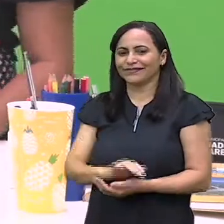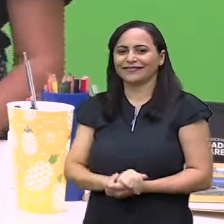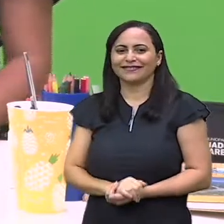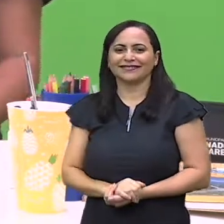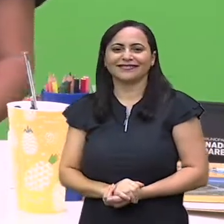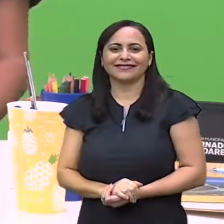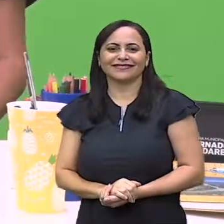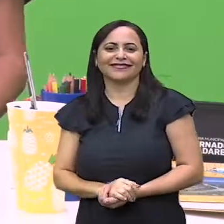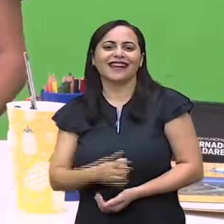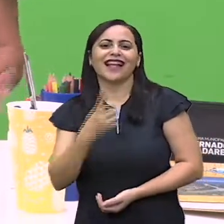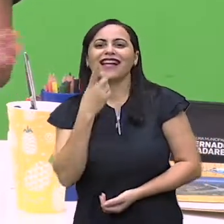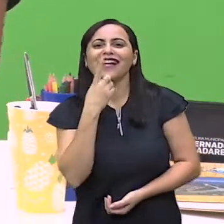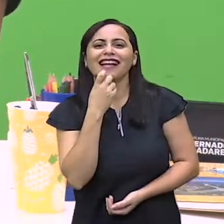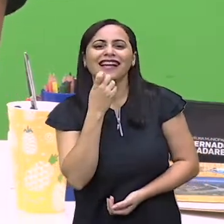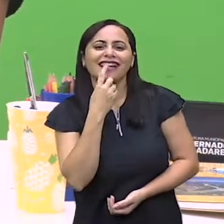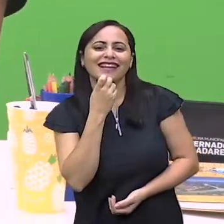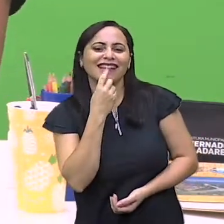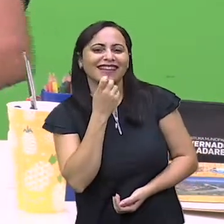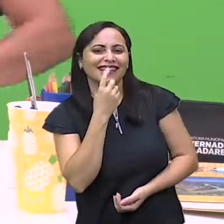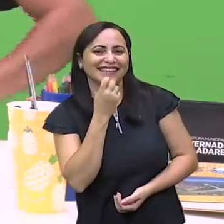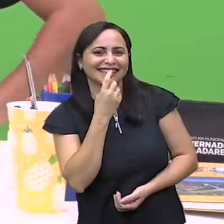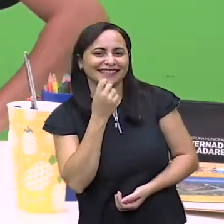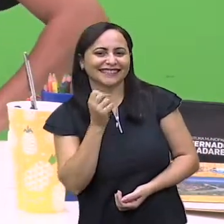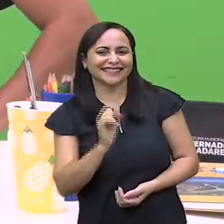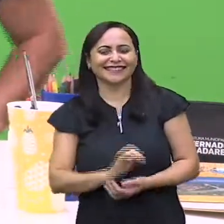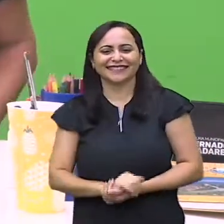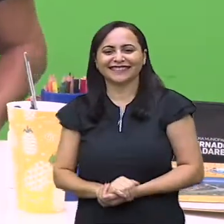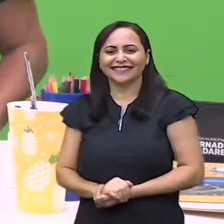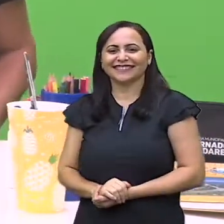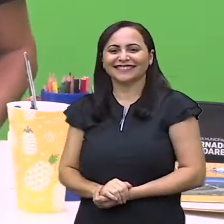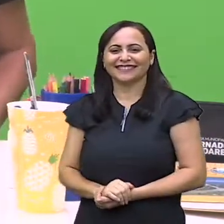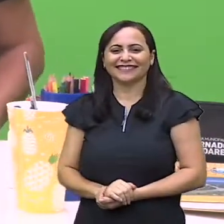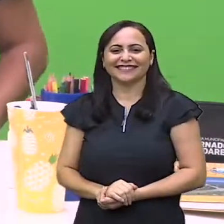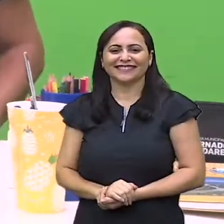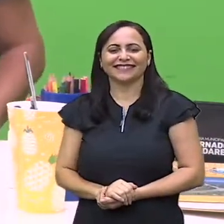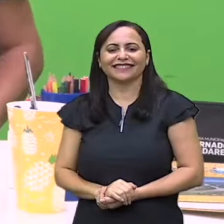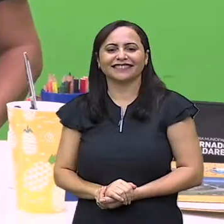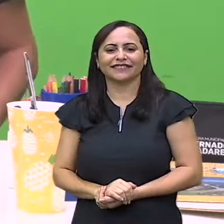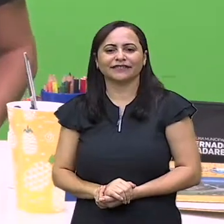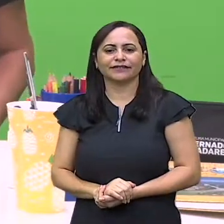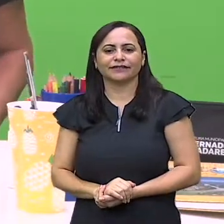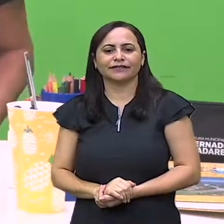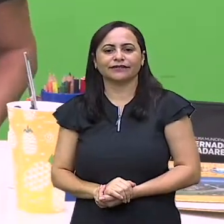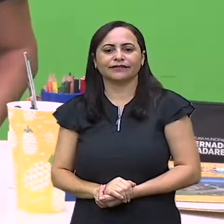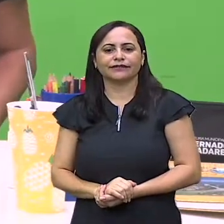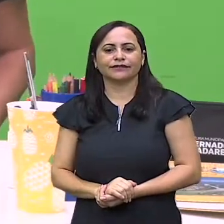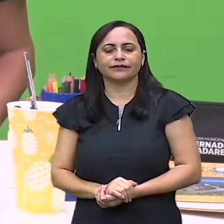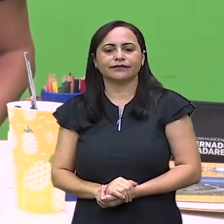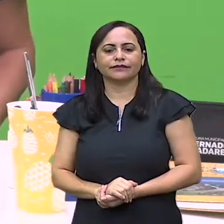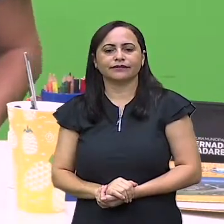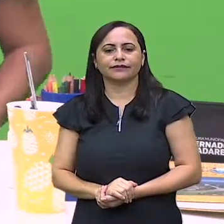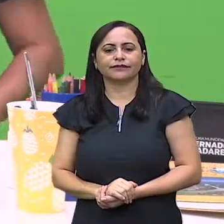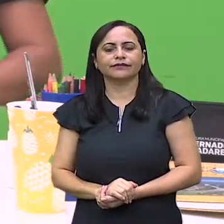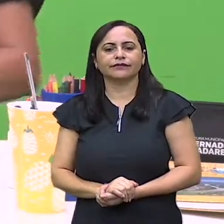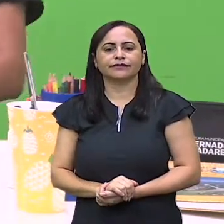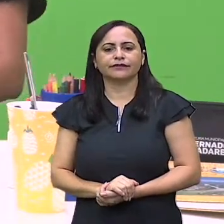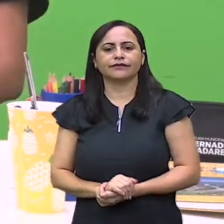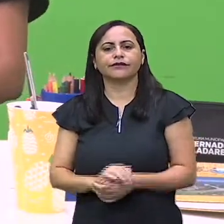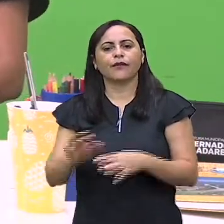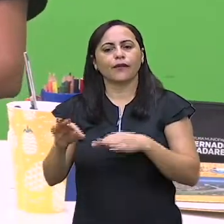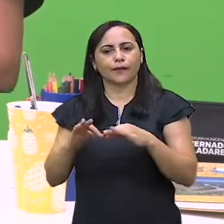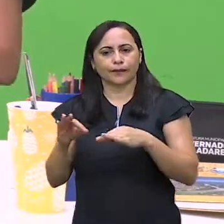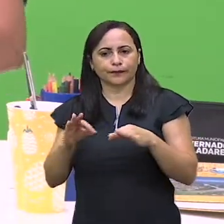né? Vermelho! Ei. Que legal! Vou colocando assim na sequência, ó. Deixa eu